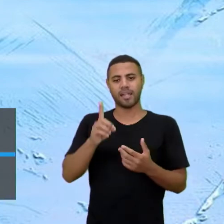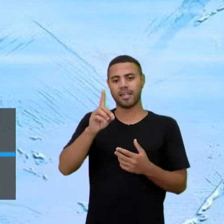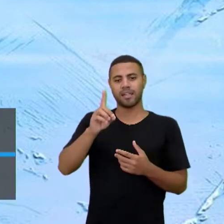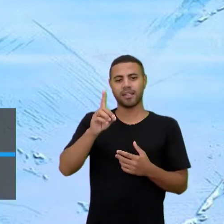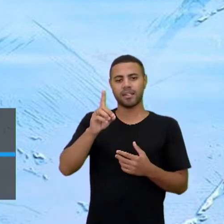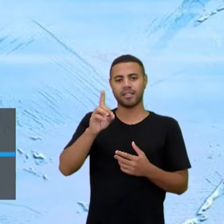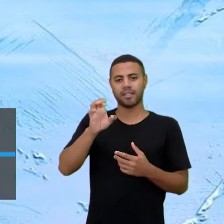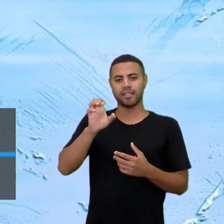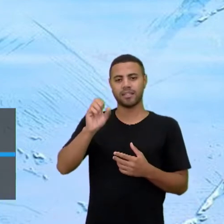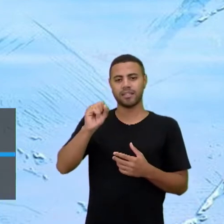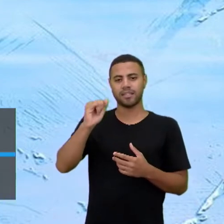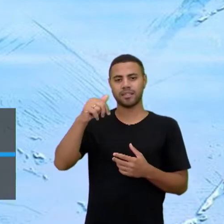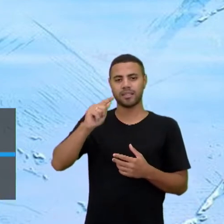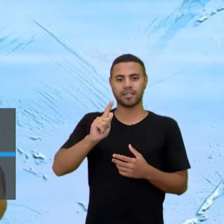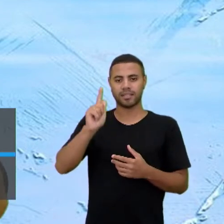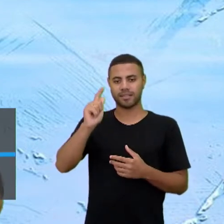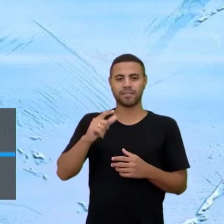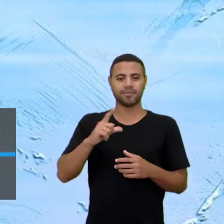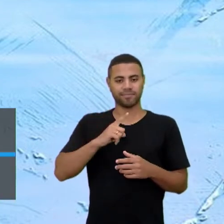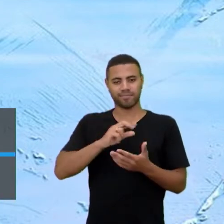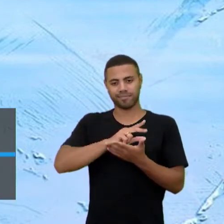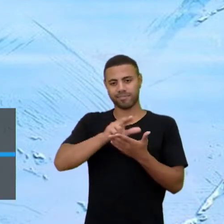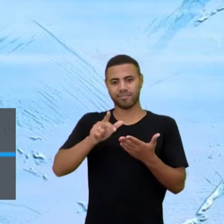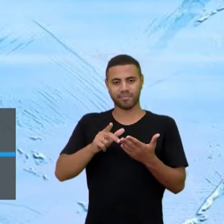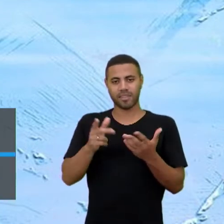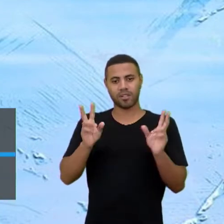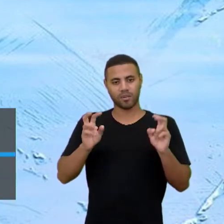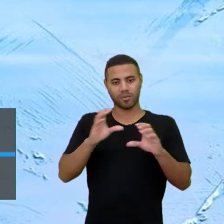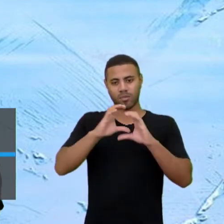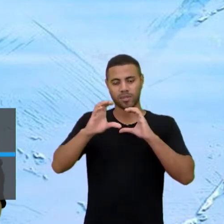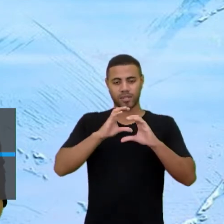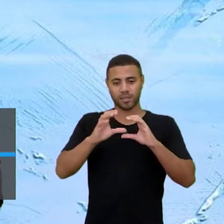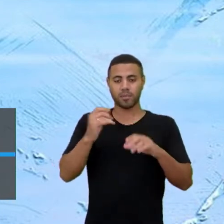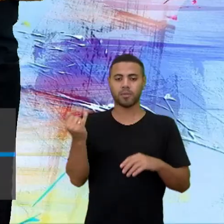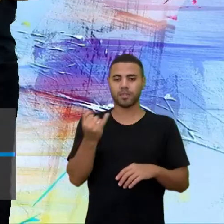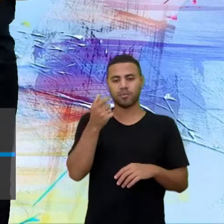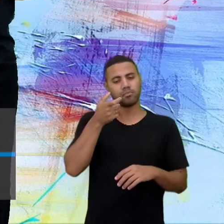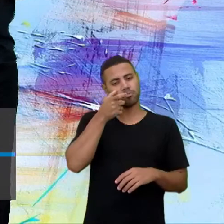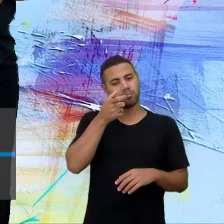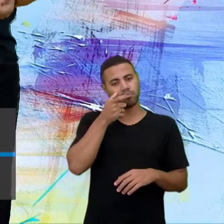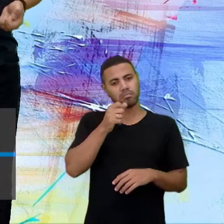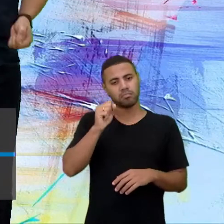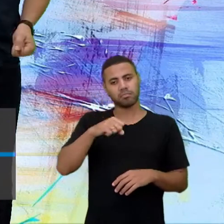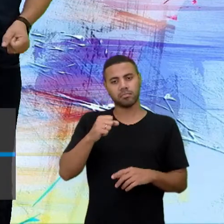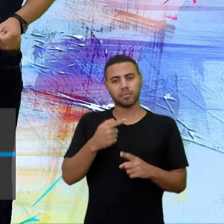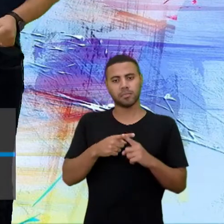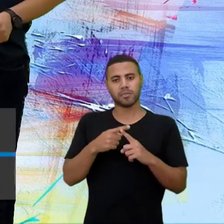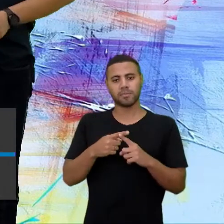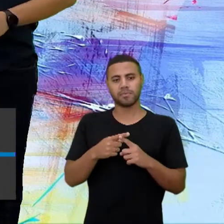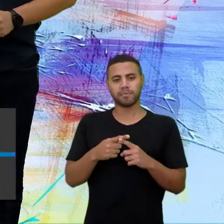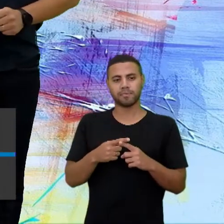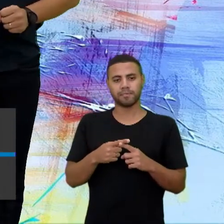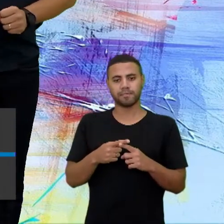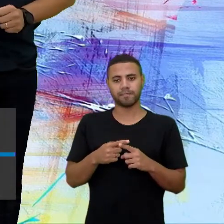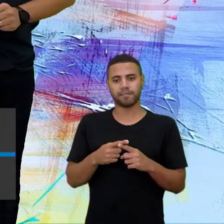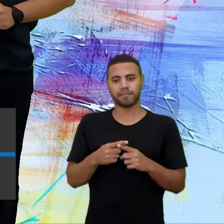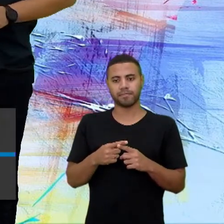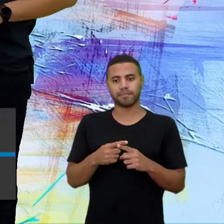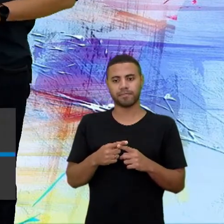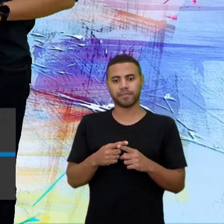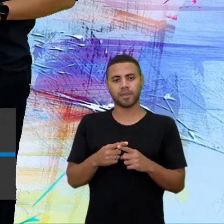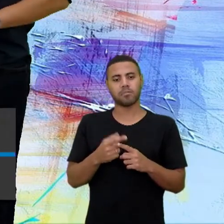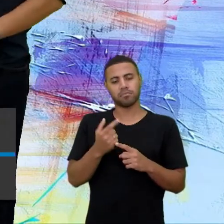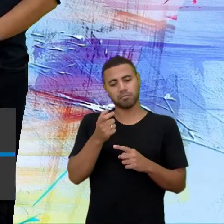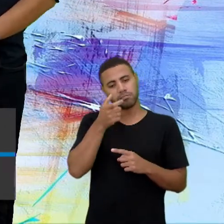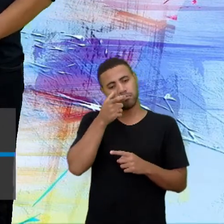entrando nesse mérito, né? Está entrando no mérito da comunicação. Eu acho isso muito bacana, porque eu vou ver a aula que você falou sobre cores, porque agora eu me interessei,